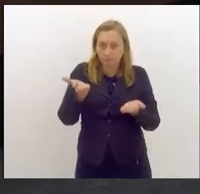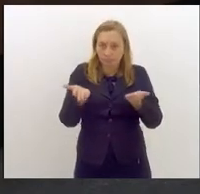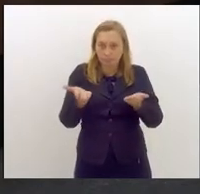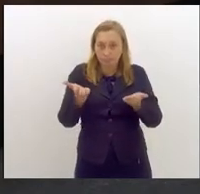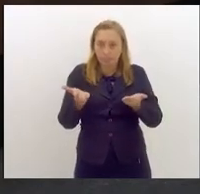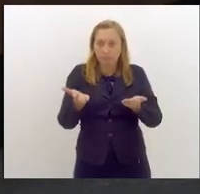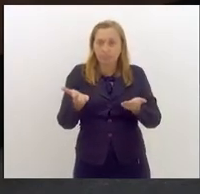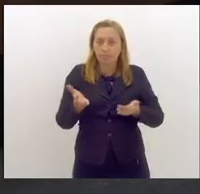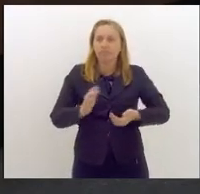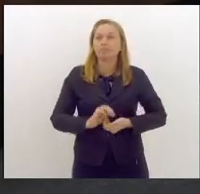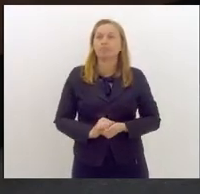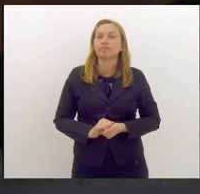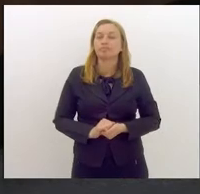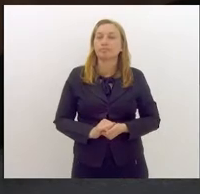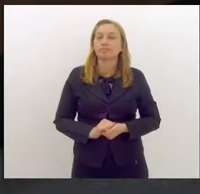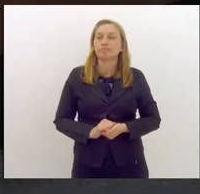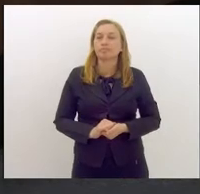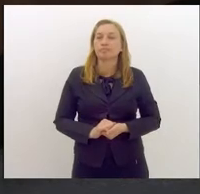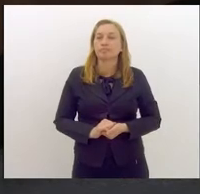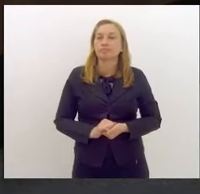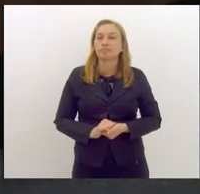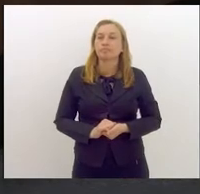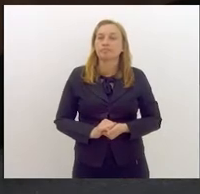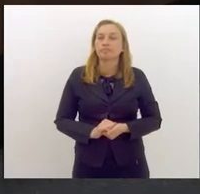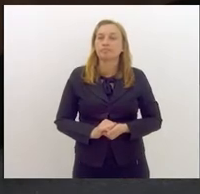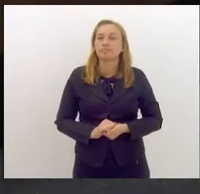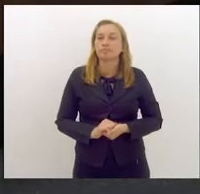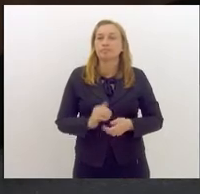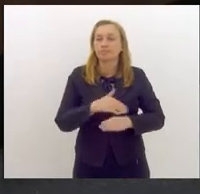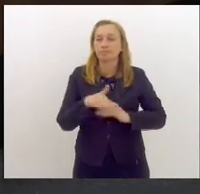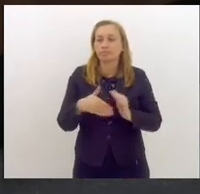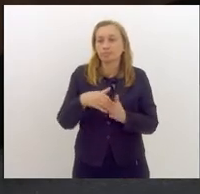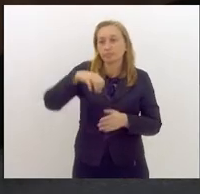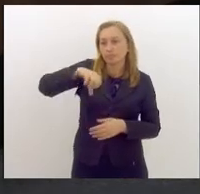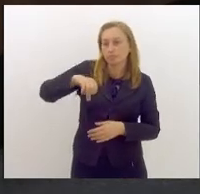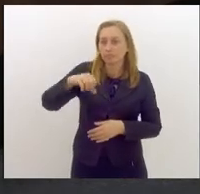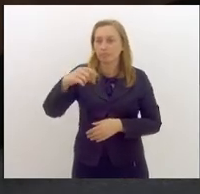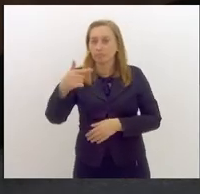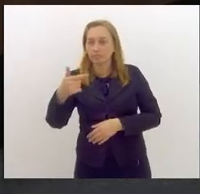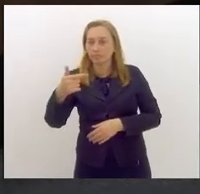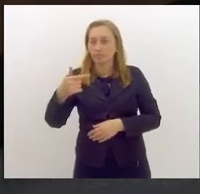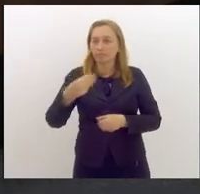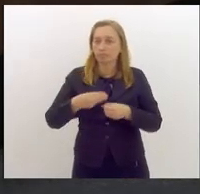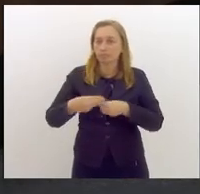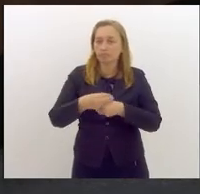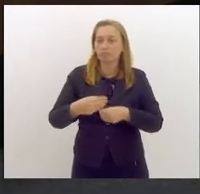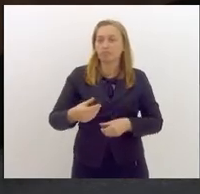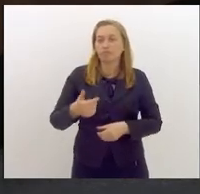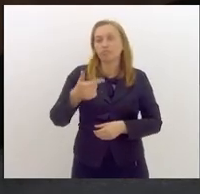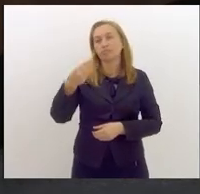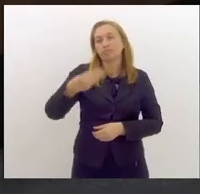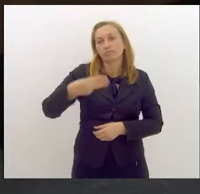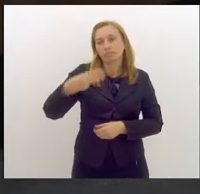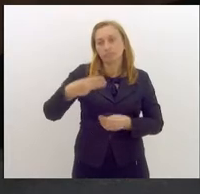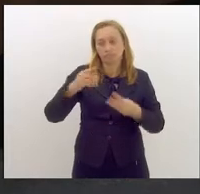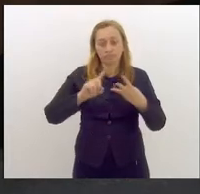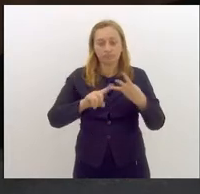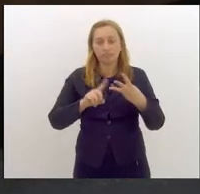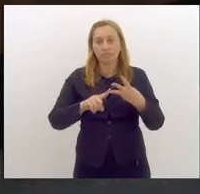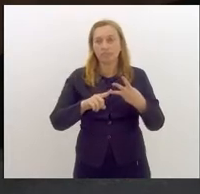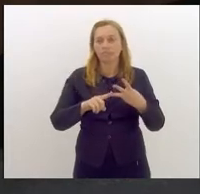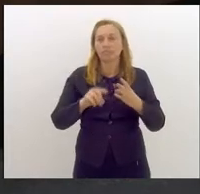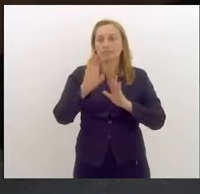o orçamento dos demais de 91 municípios e a terceira data André a emenda constitucional 108